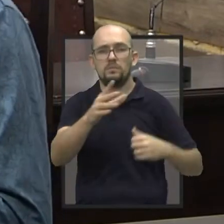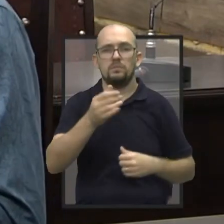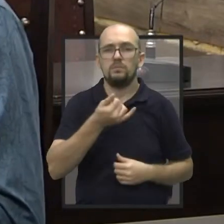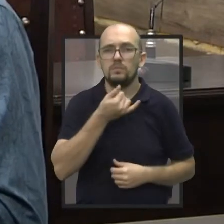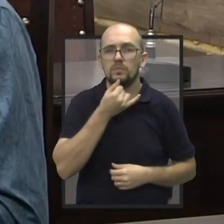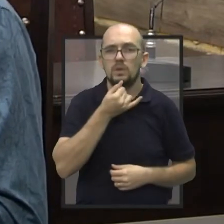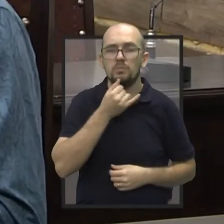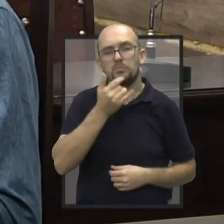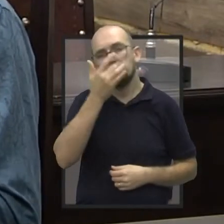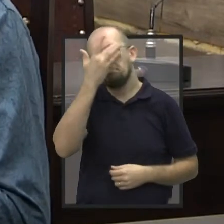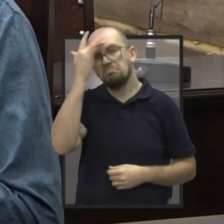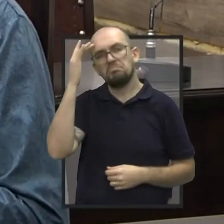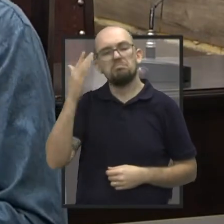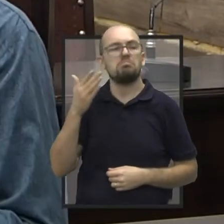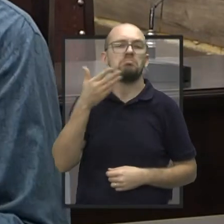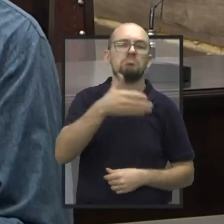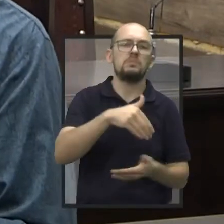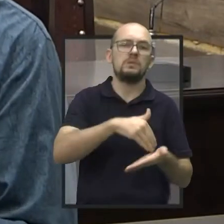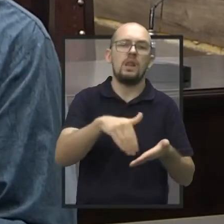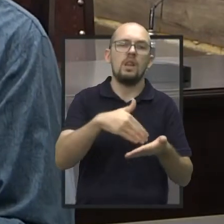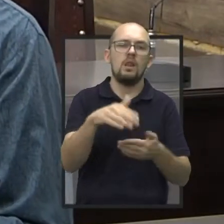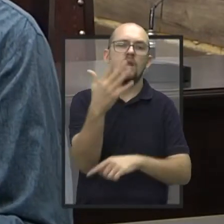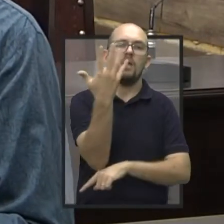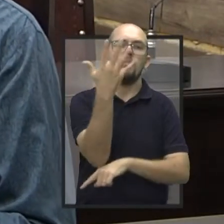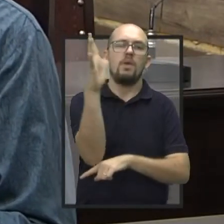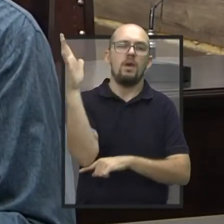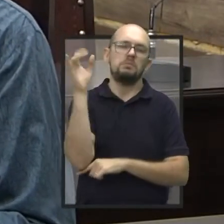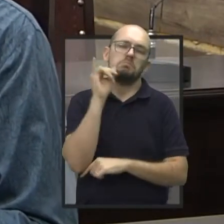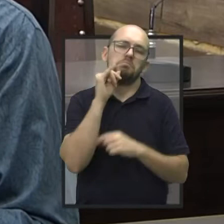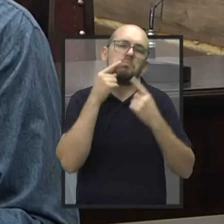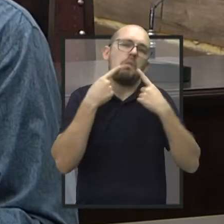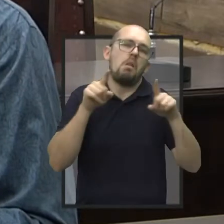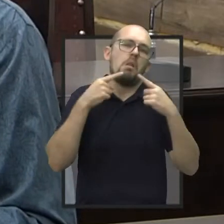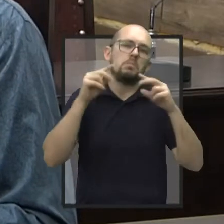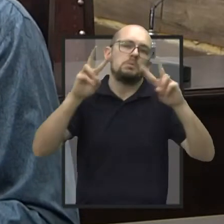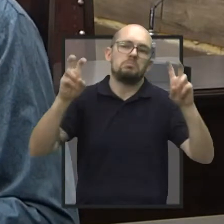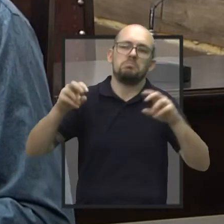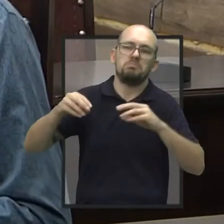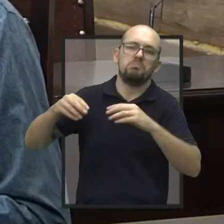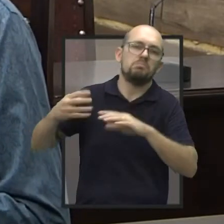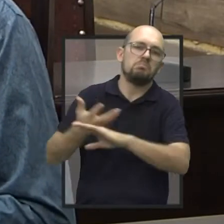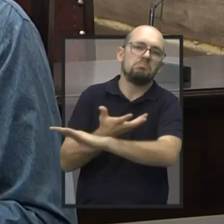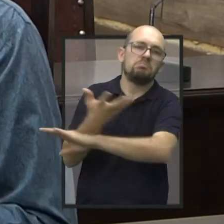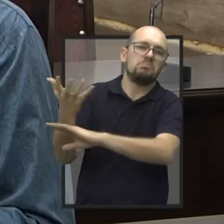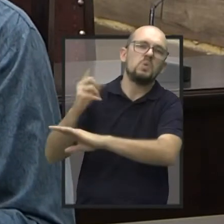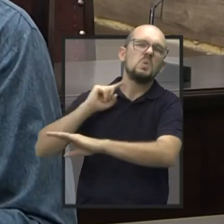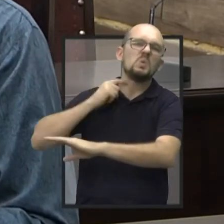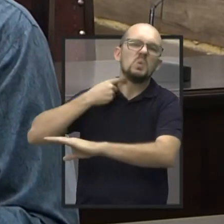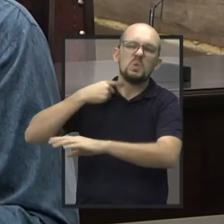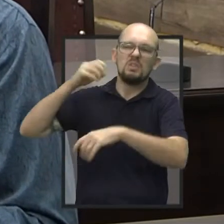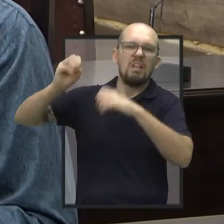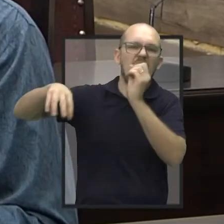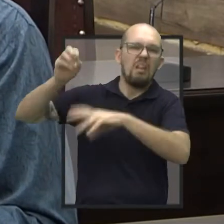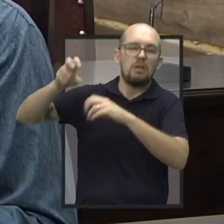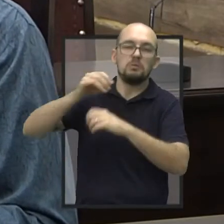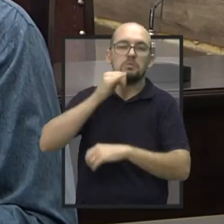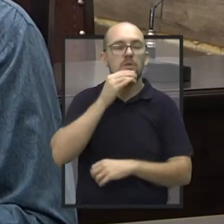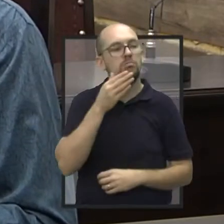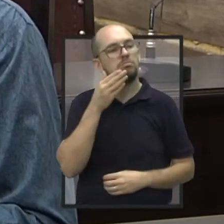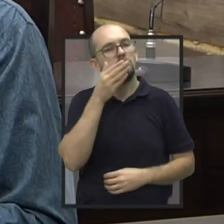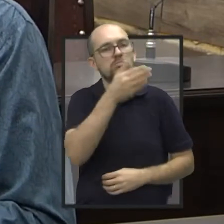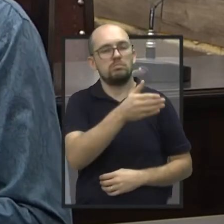a pessoa vem, vamos supor, na Secretaria de Meio Ambiente, fazer uma reclamação de um terreno sujo, como eu já procurei, e aí